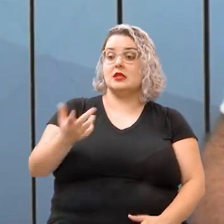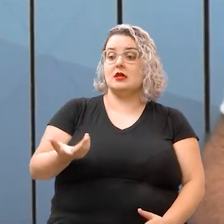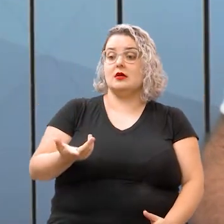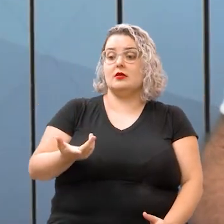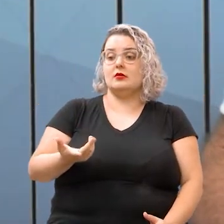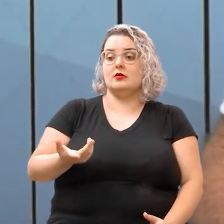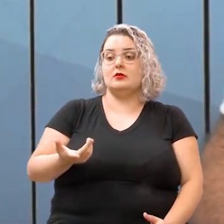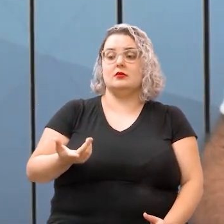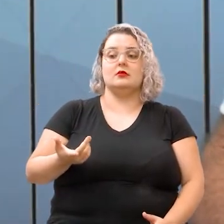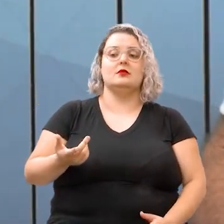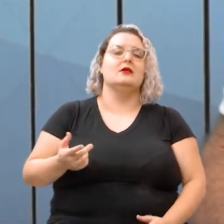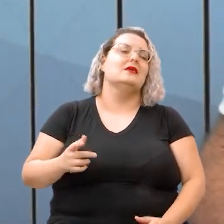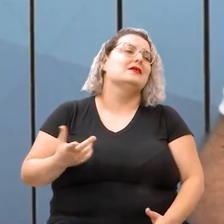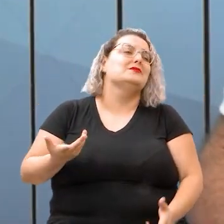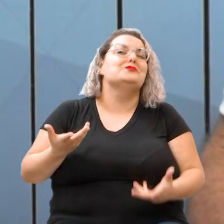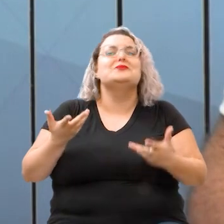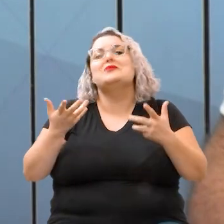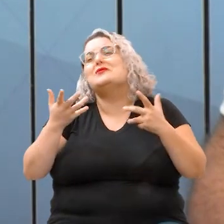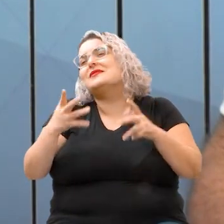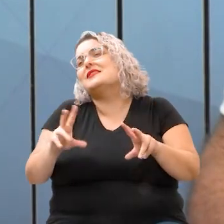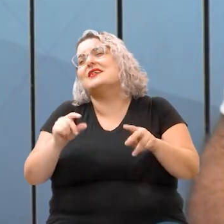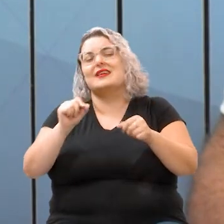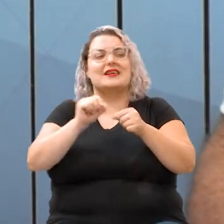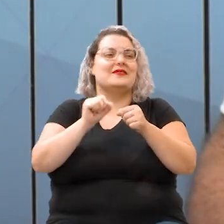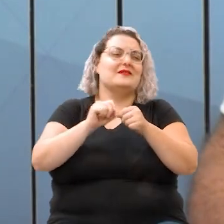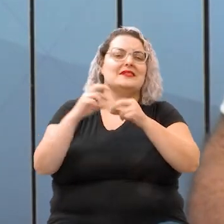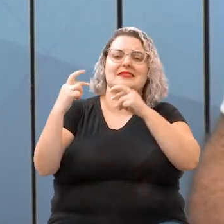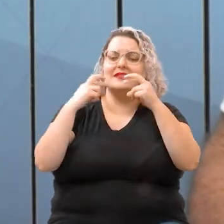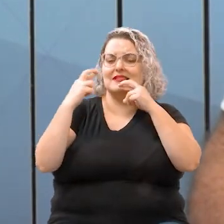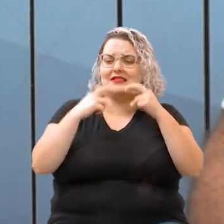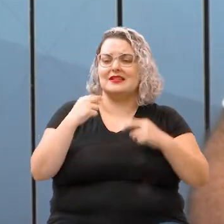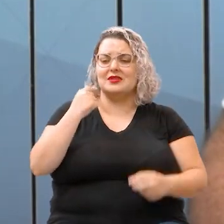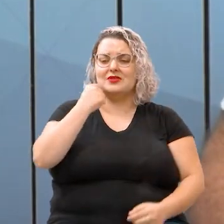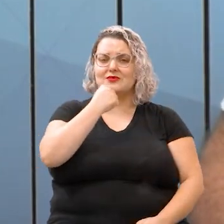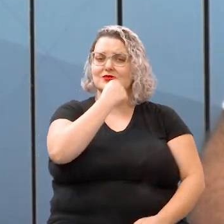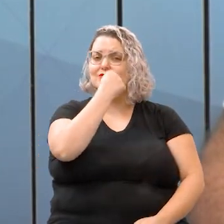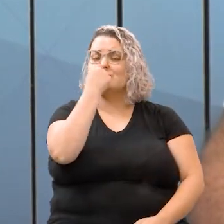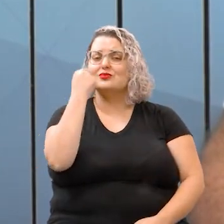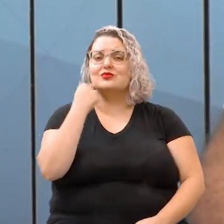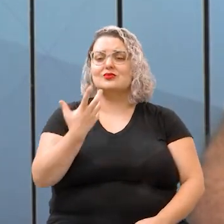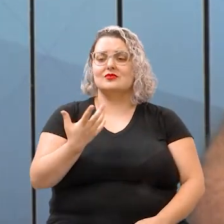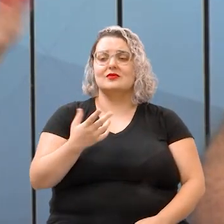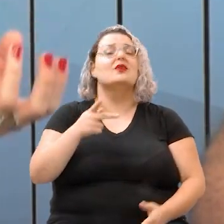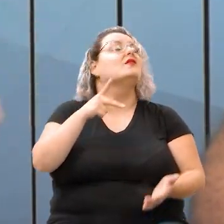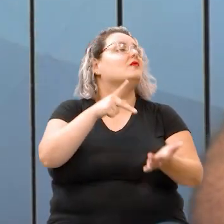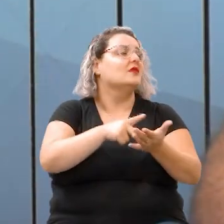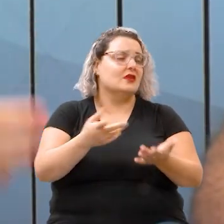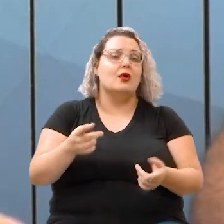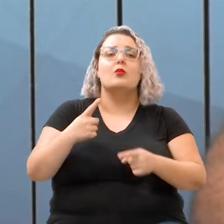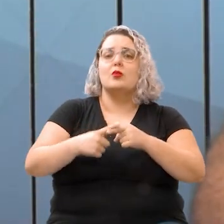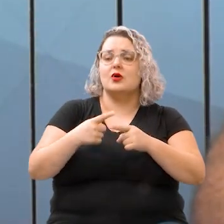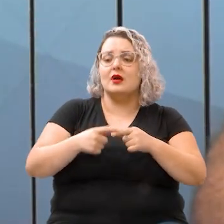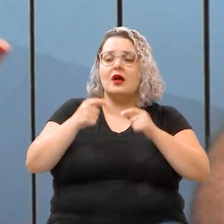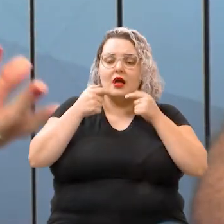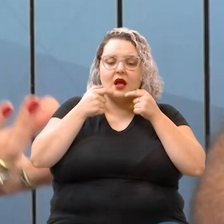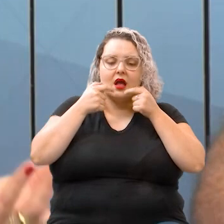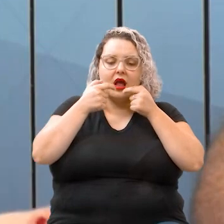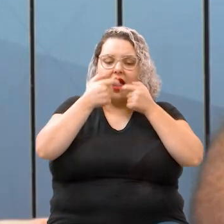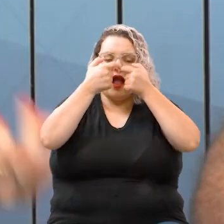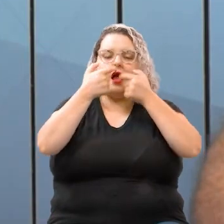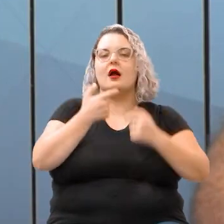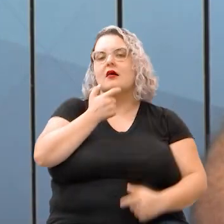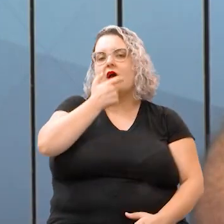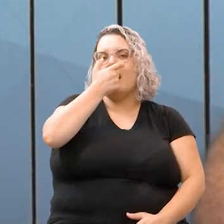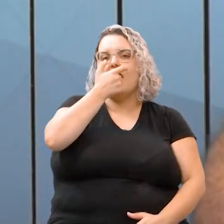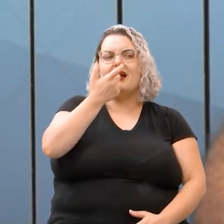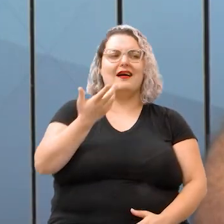têm muita resistência em fazer a avaliação da mucosa oral. Verdade. Porque eles usam já a prótese, né, que é a